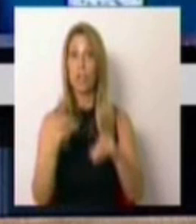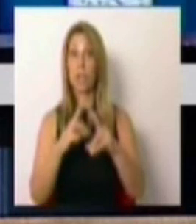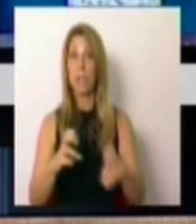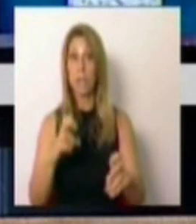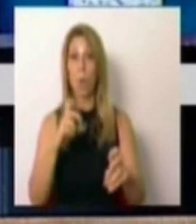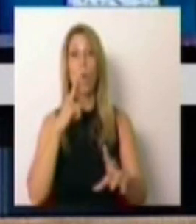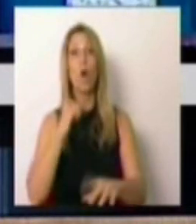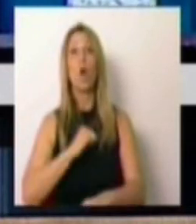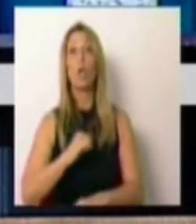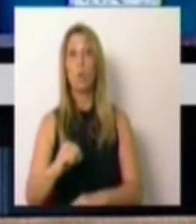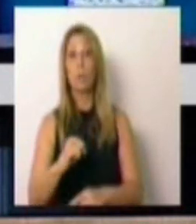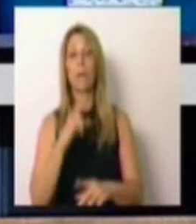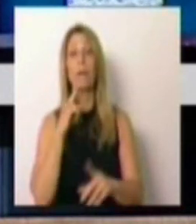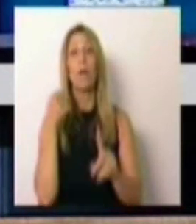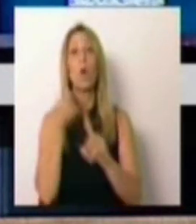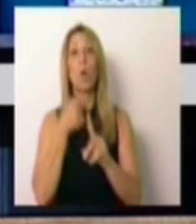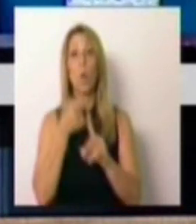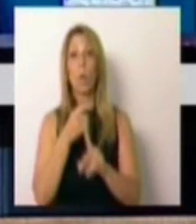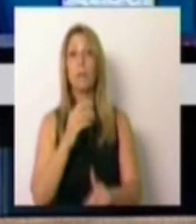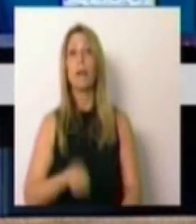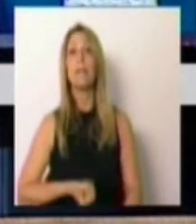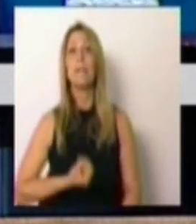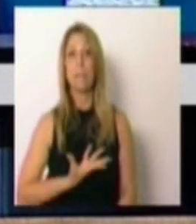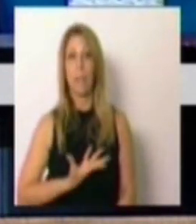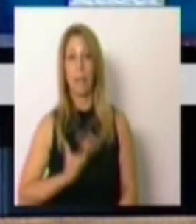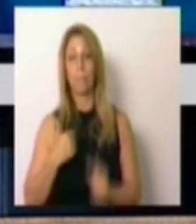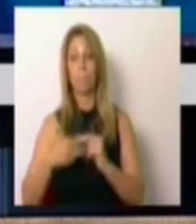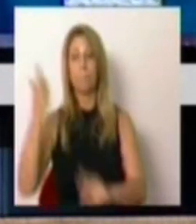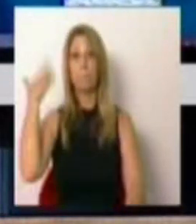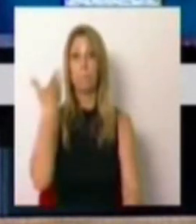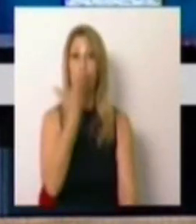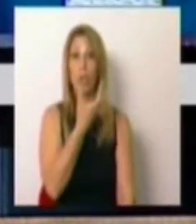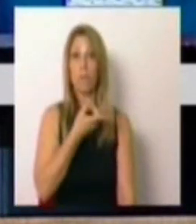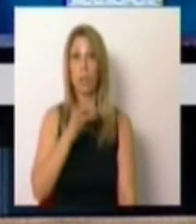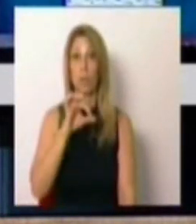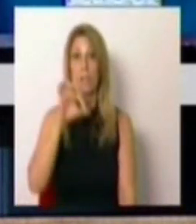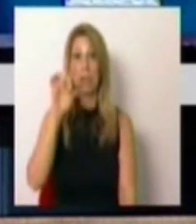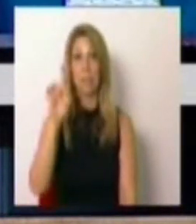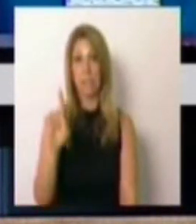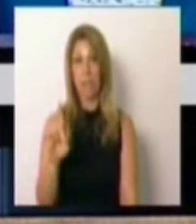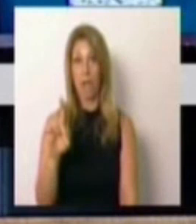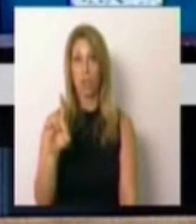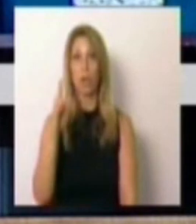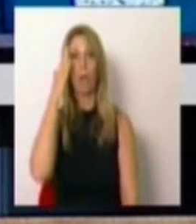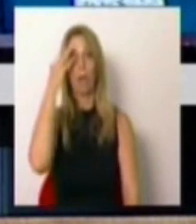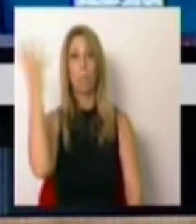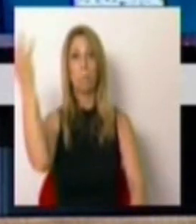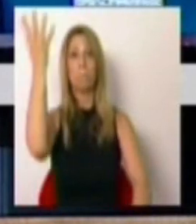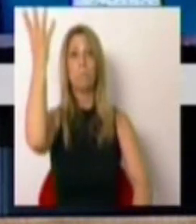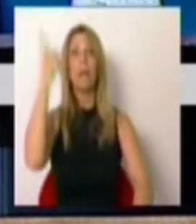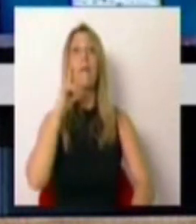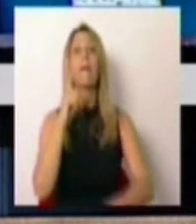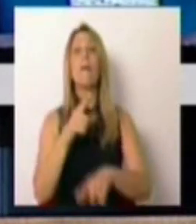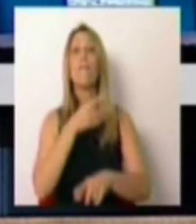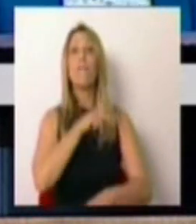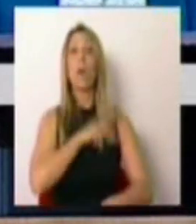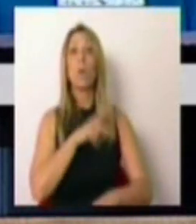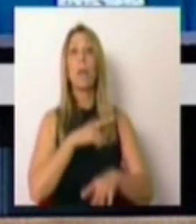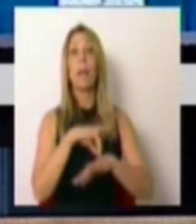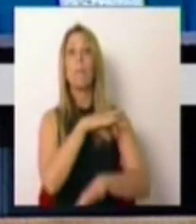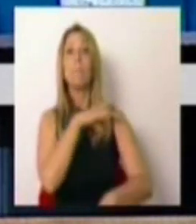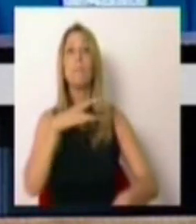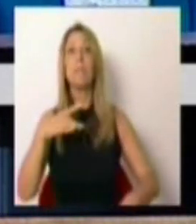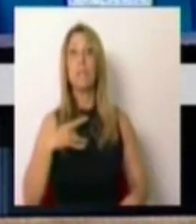SIDA. Era, desde 1986, catedrática da Faculdade de Medicina da Universidade de